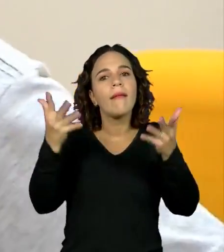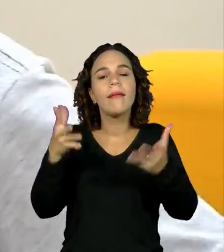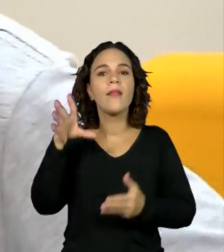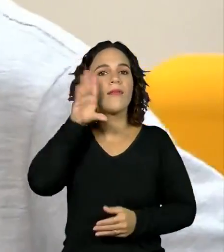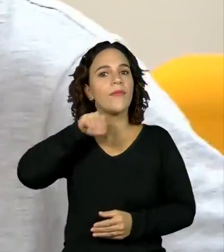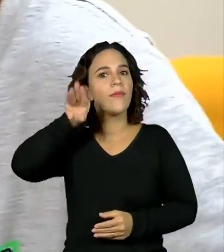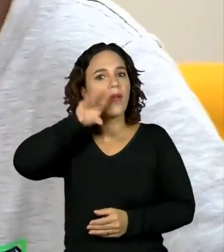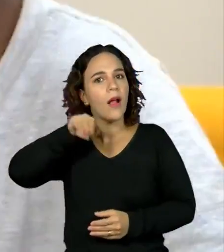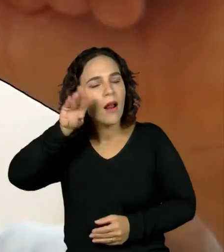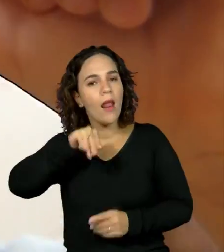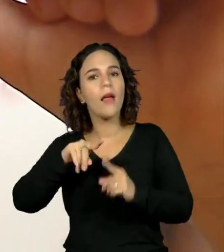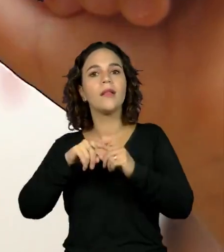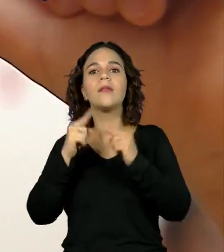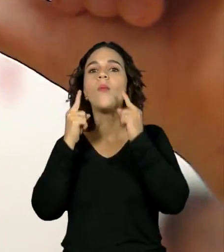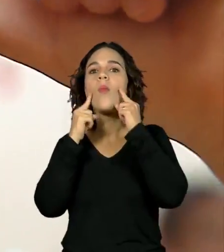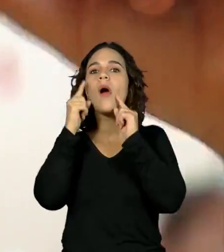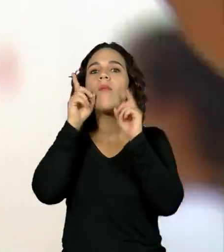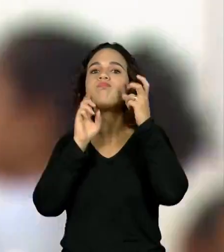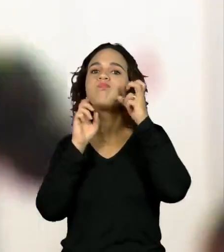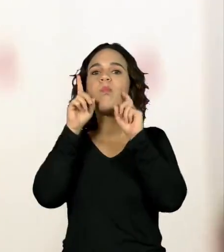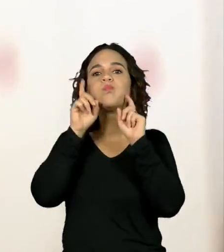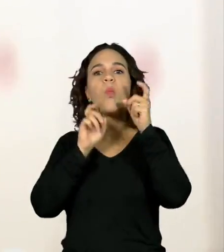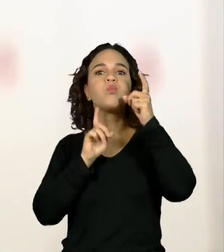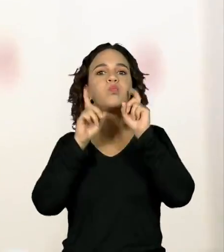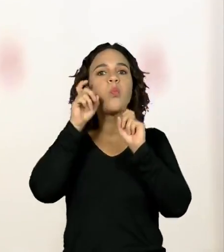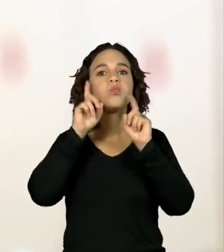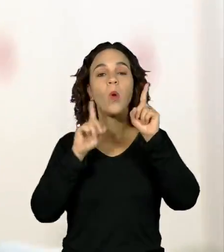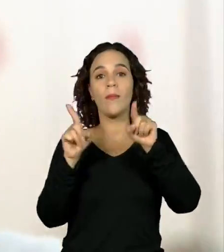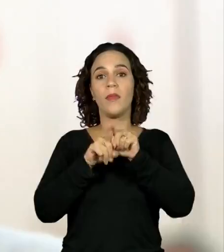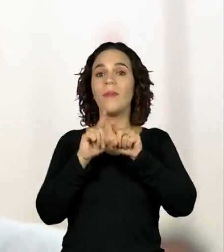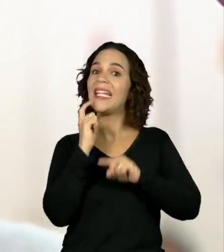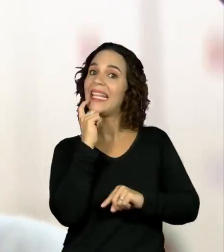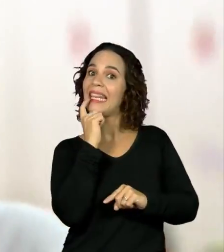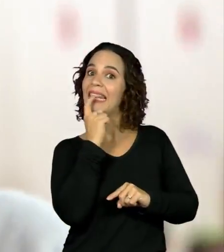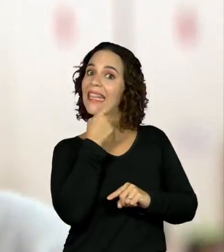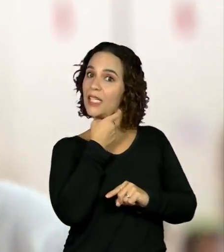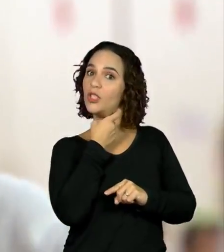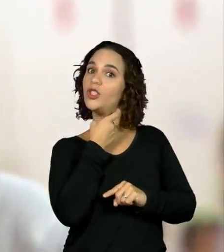fala, da musculatura da boca e do desenvolvimento dos dentes.